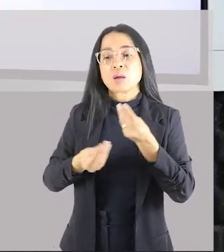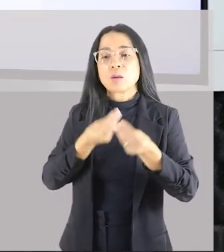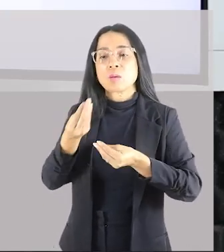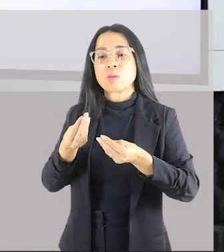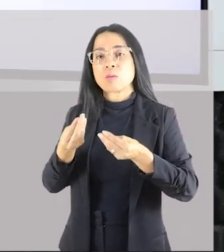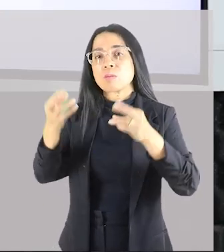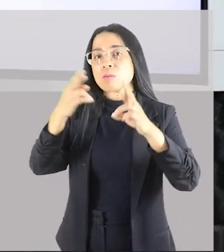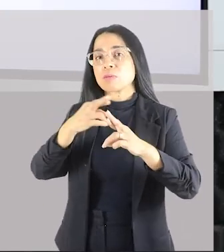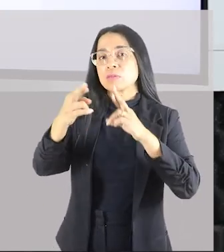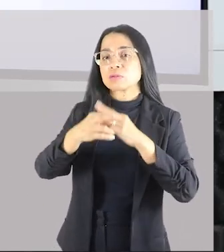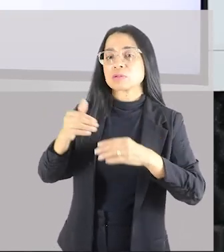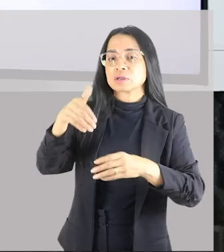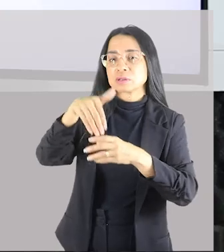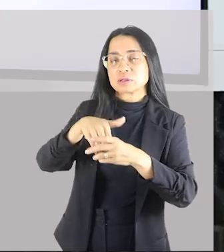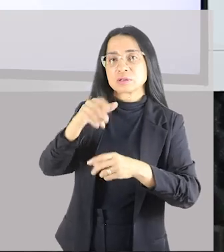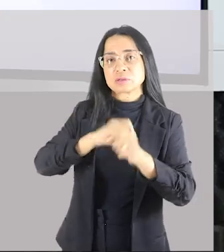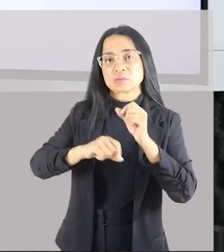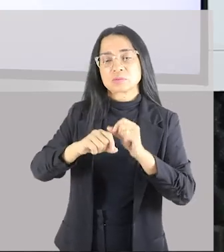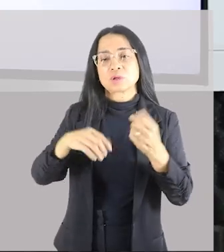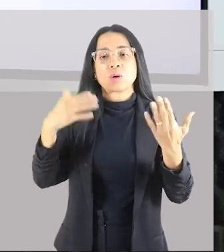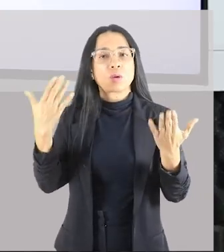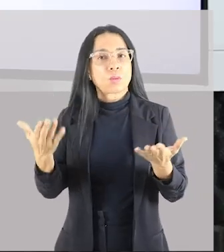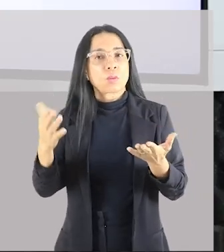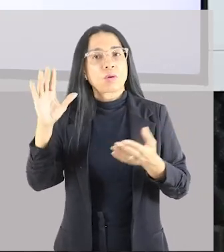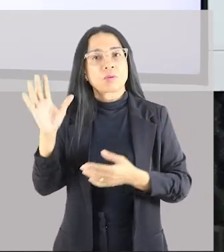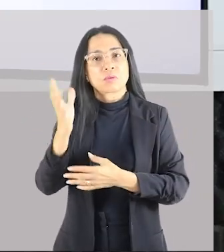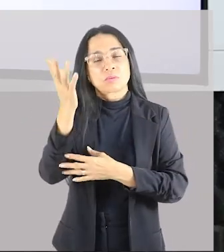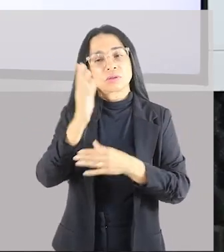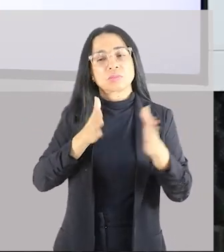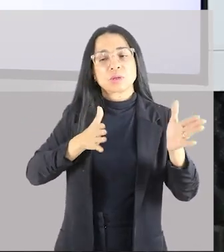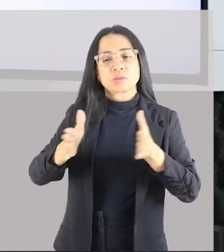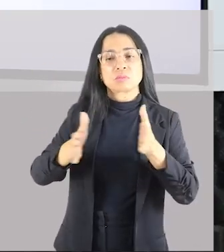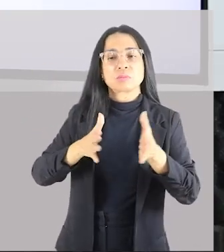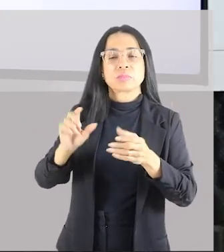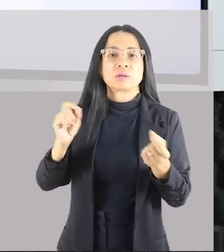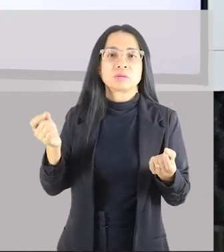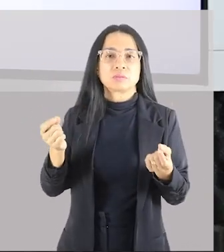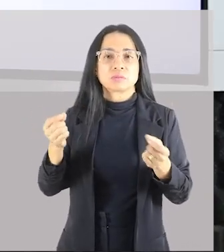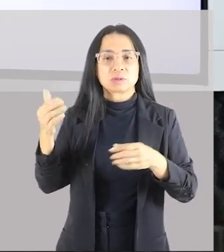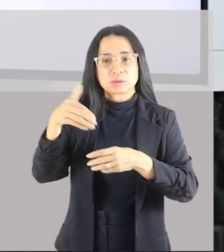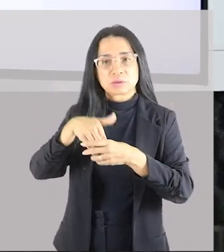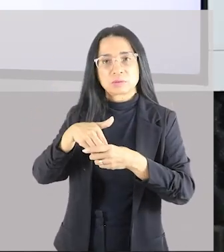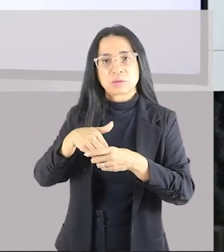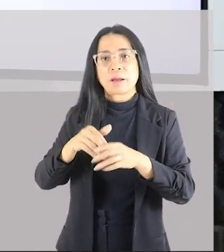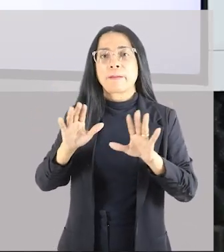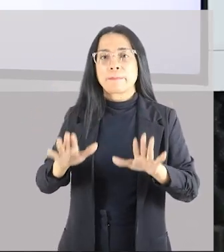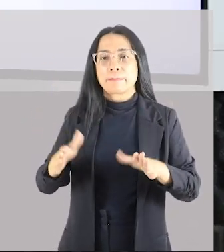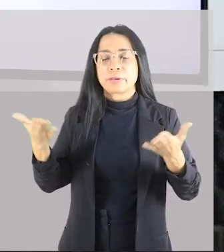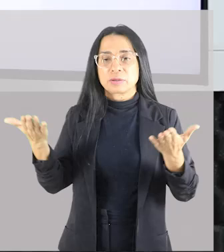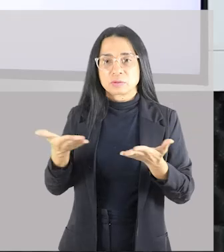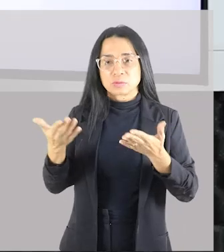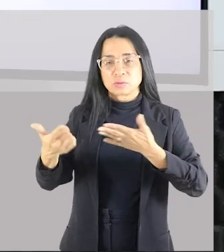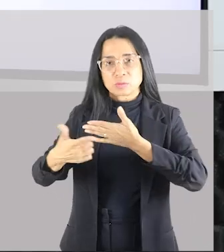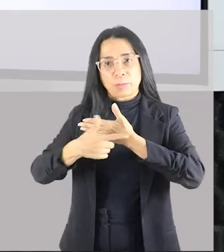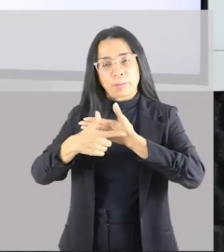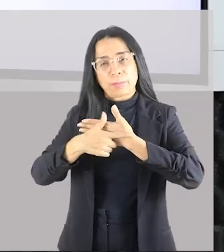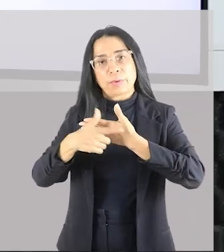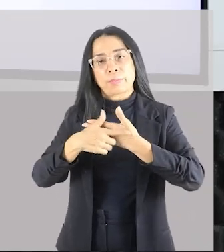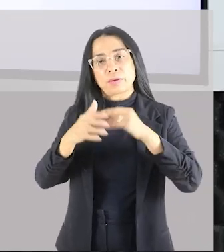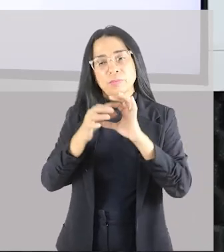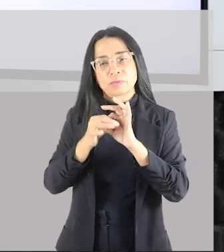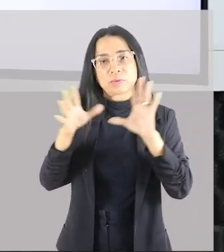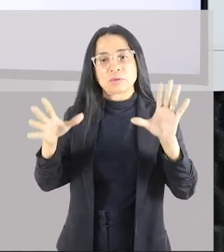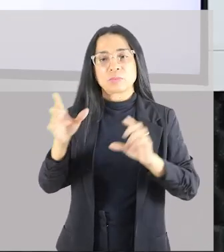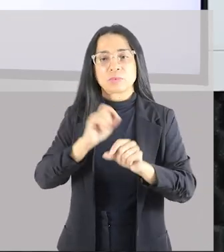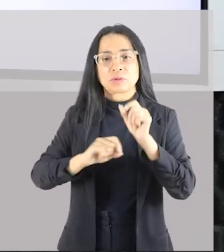essas eleições, vocês já sabem qual é a ocorrência dos períodos dela. Mas hoje, pelo nosso papel democrático, pelo nosso exercício